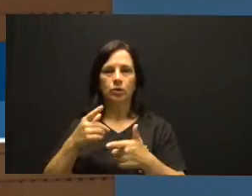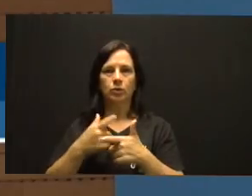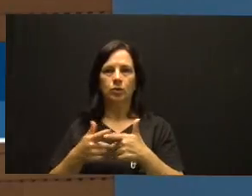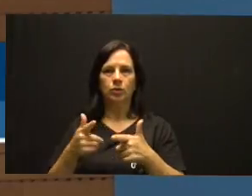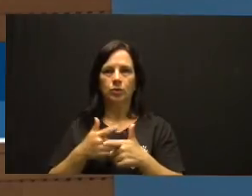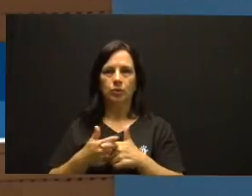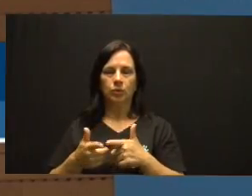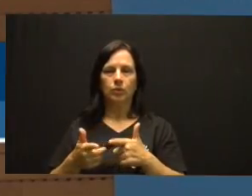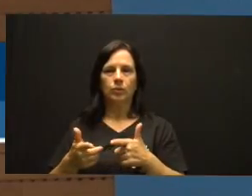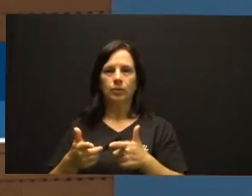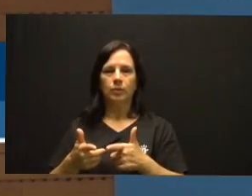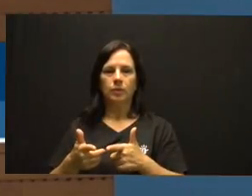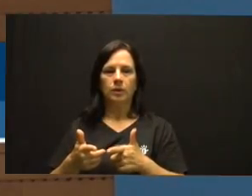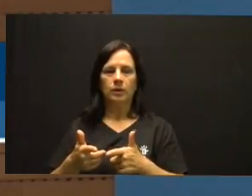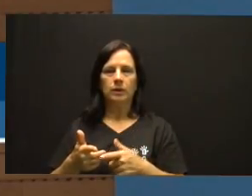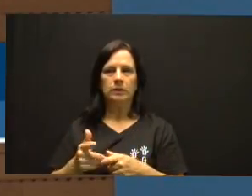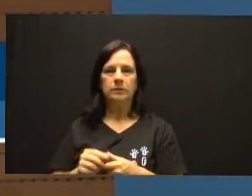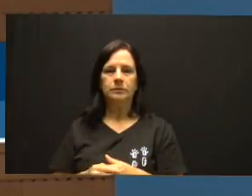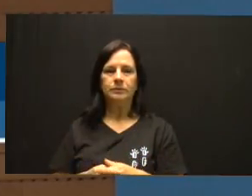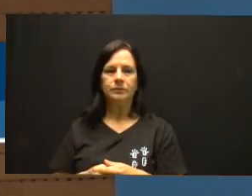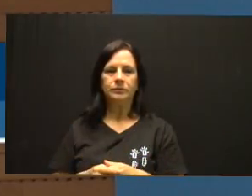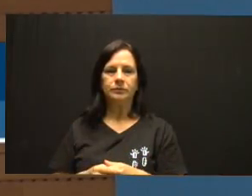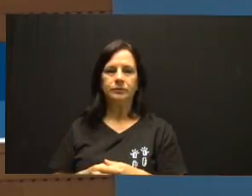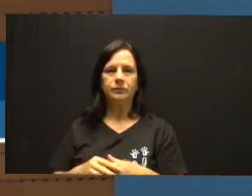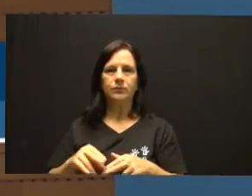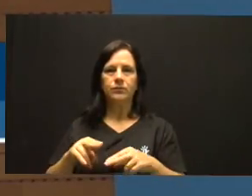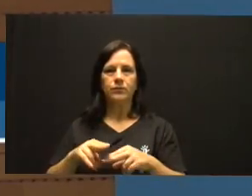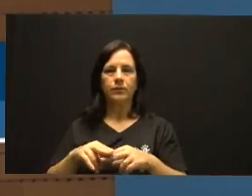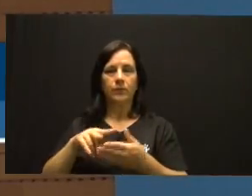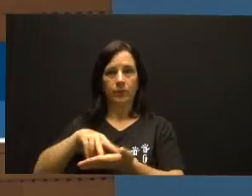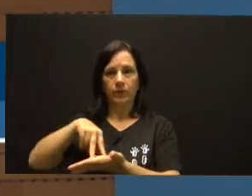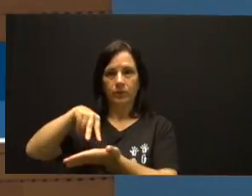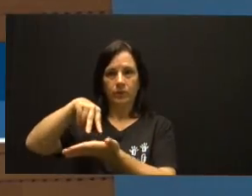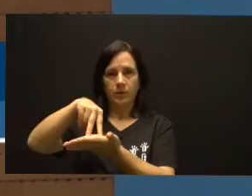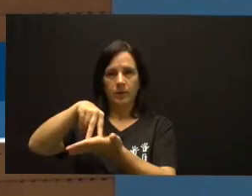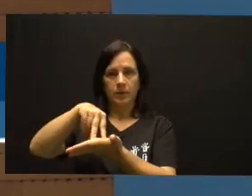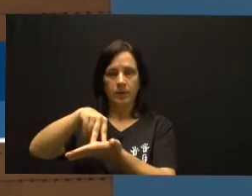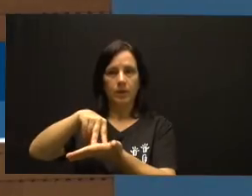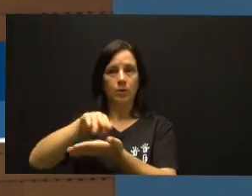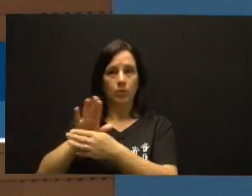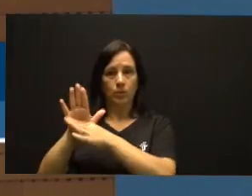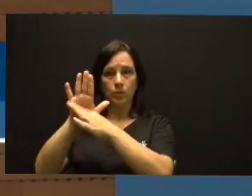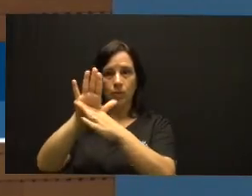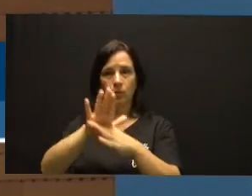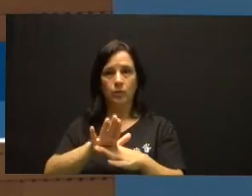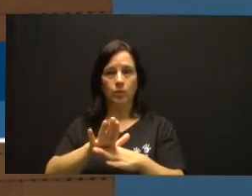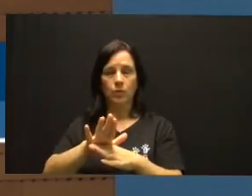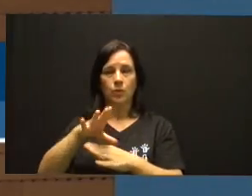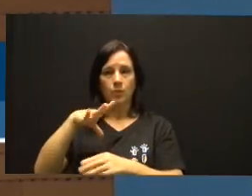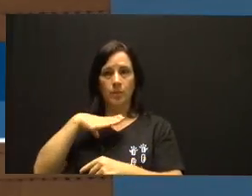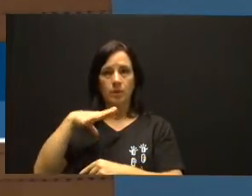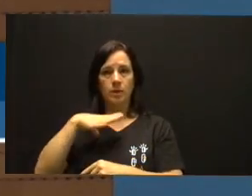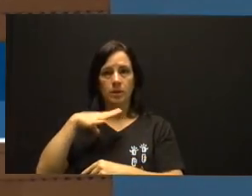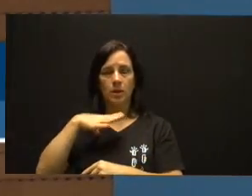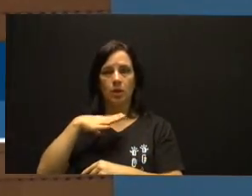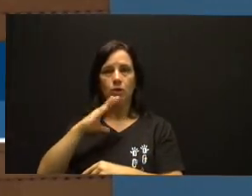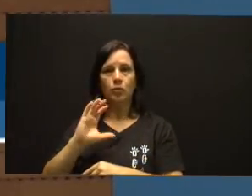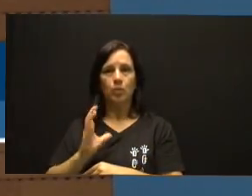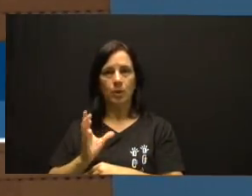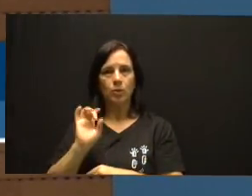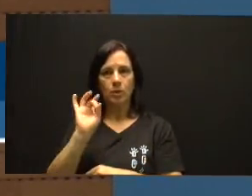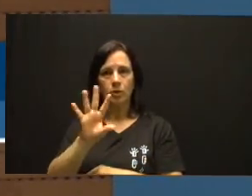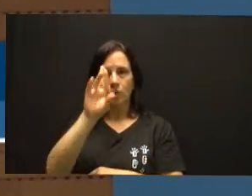questão, né? Eu entendo dessa forma. Por isso, vim a essa tribuna dar a minha contribuição para a nossa cidade. De um momento é